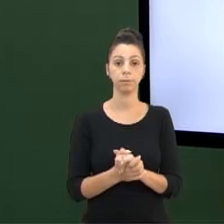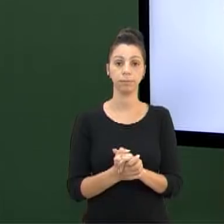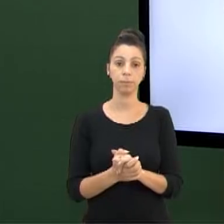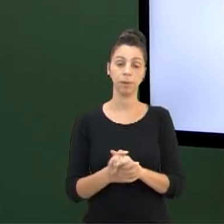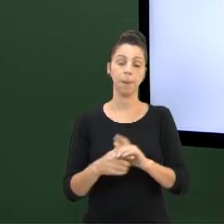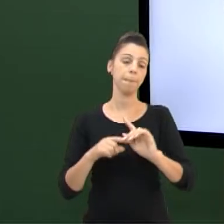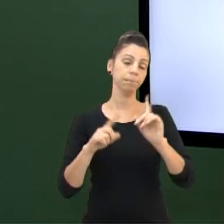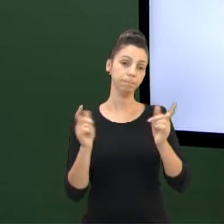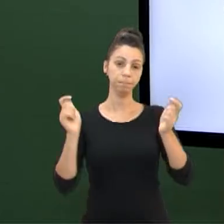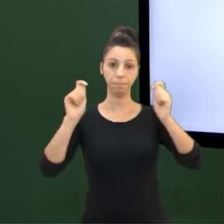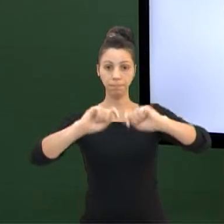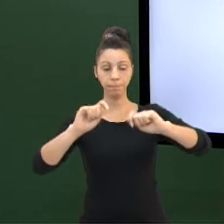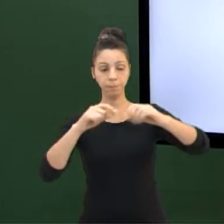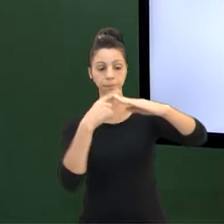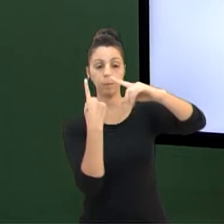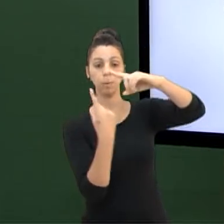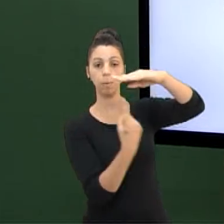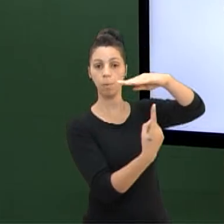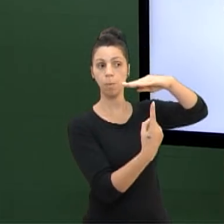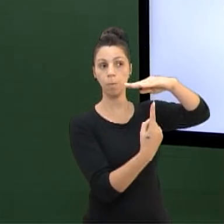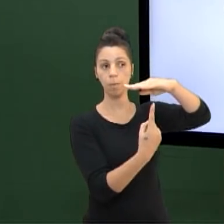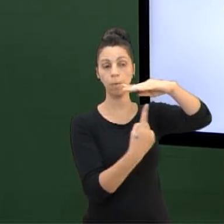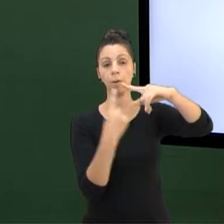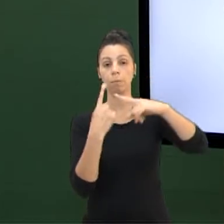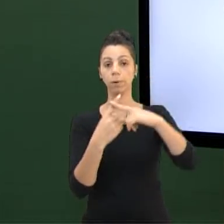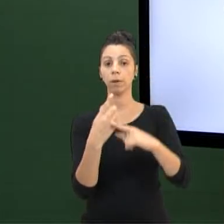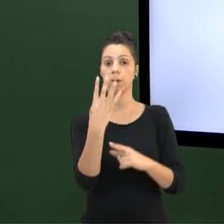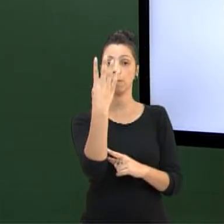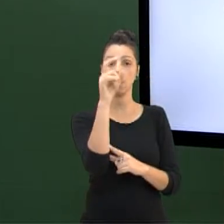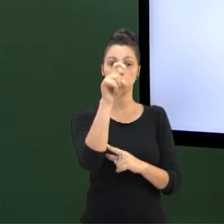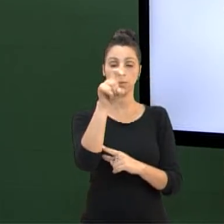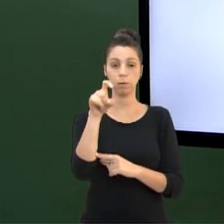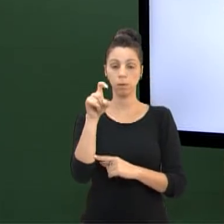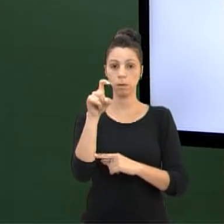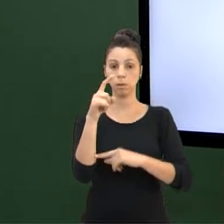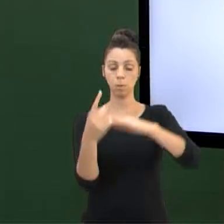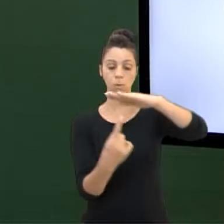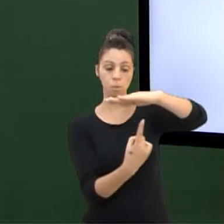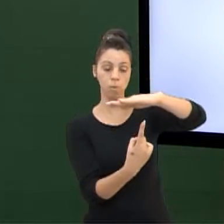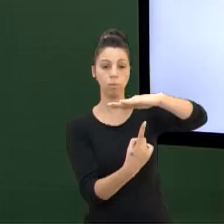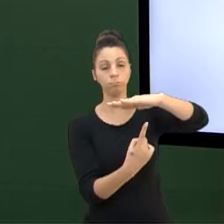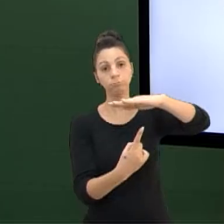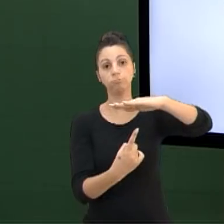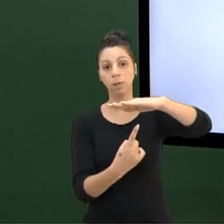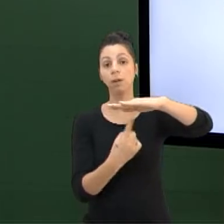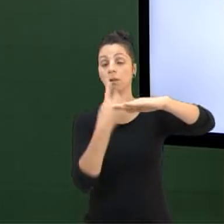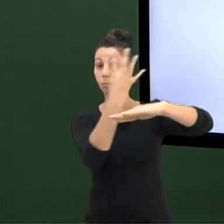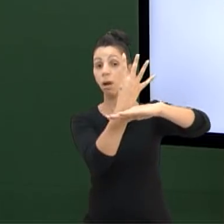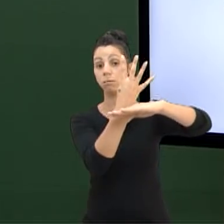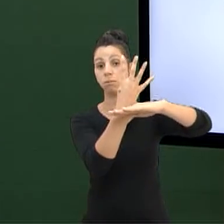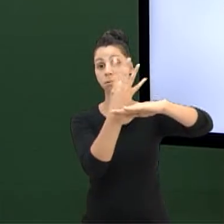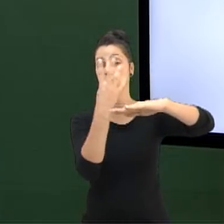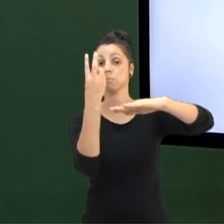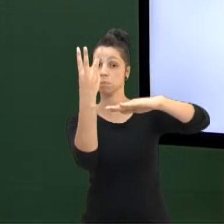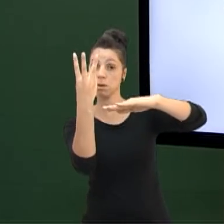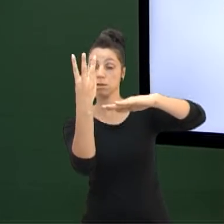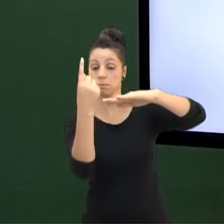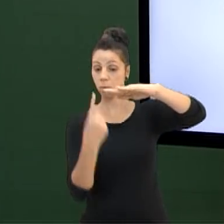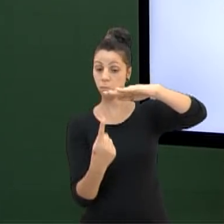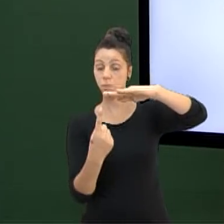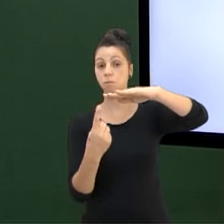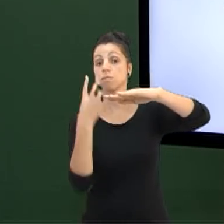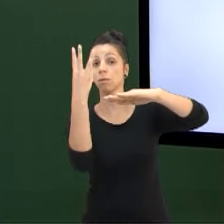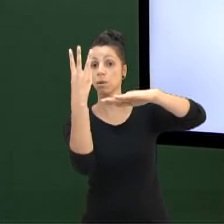não precisa colocar, porque 4 por 1 é 4. 3 por 1 é 3. 10 por 1 é